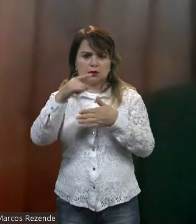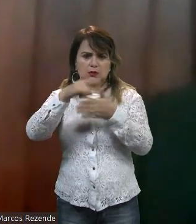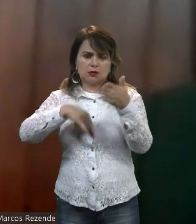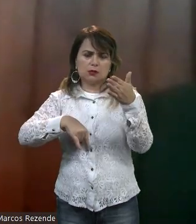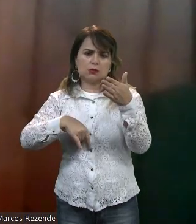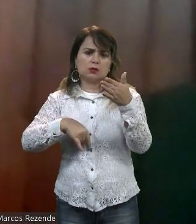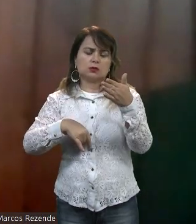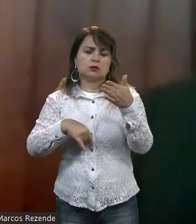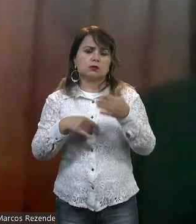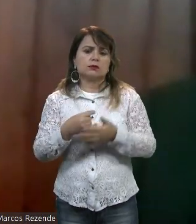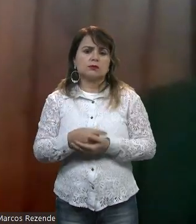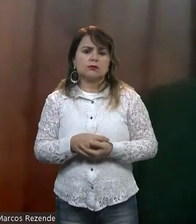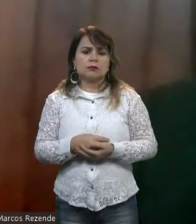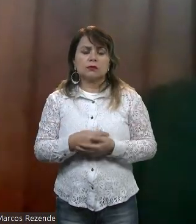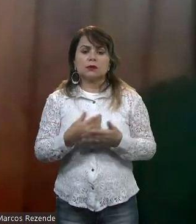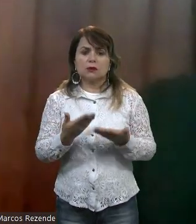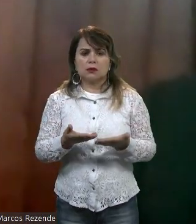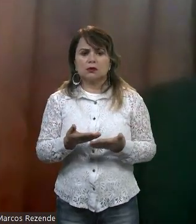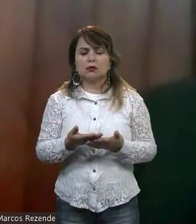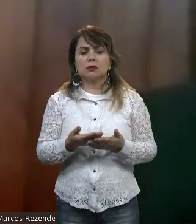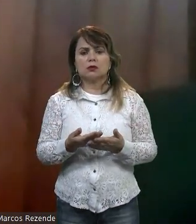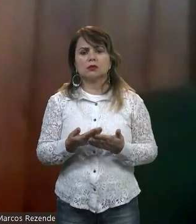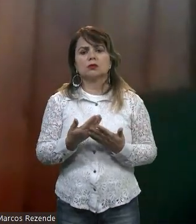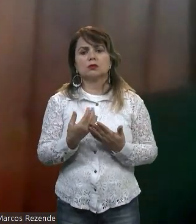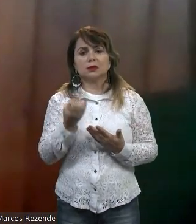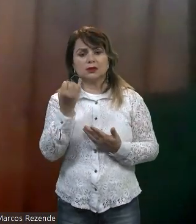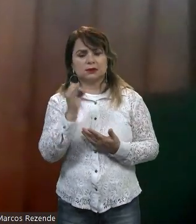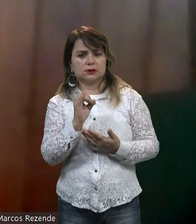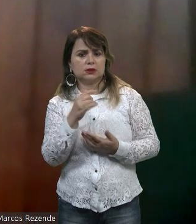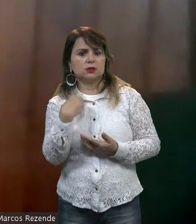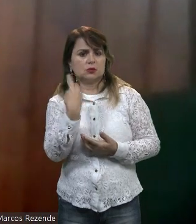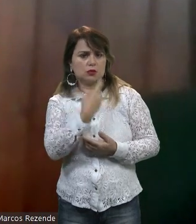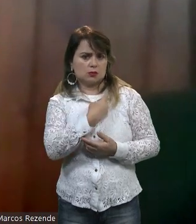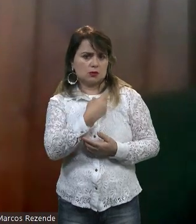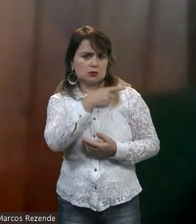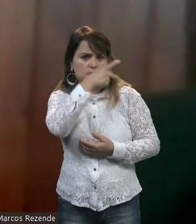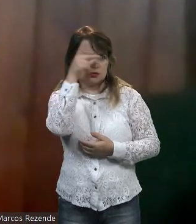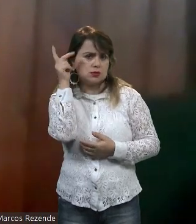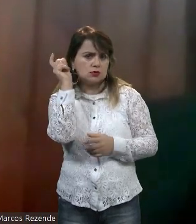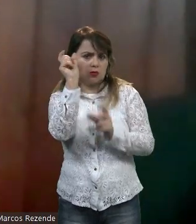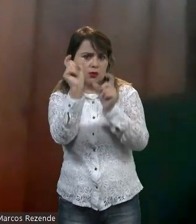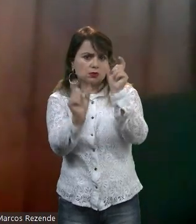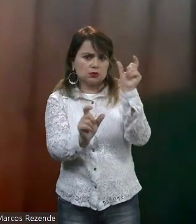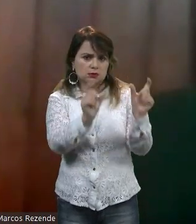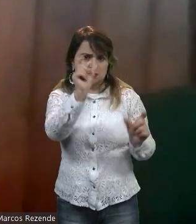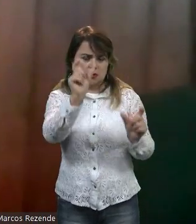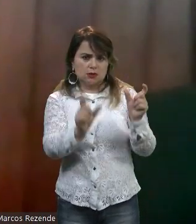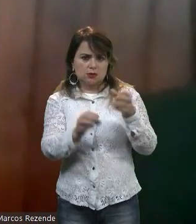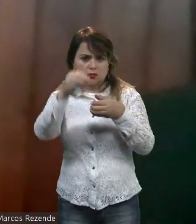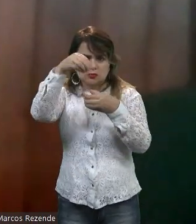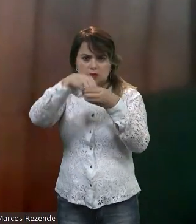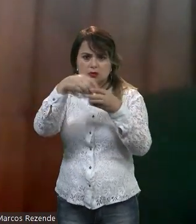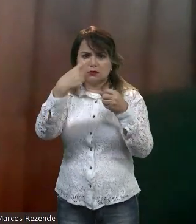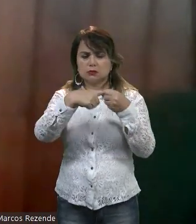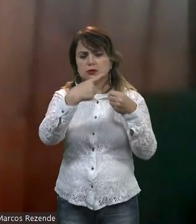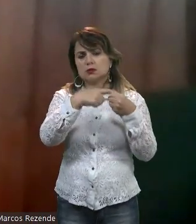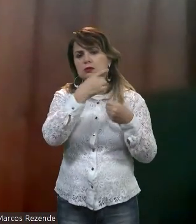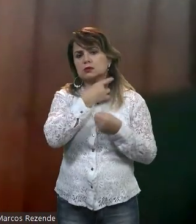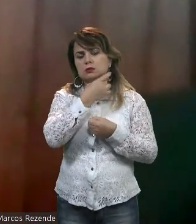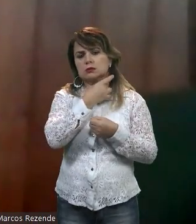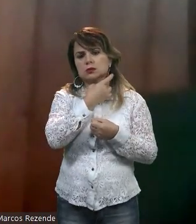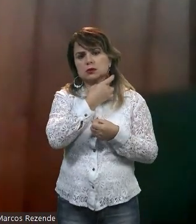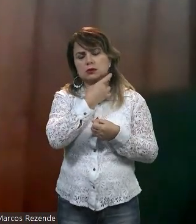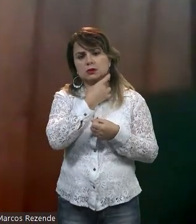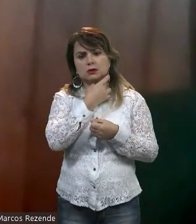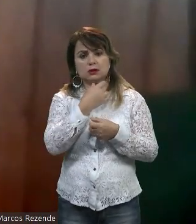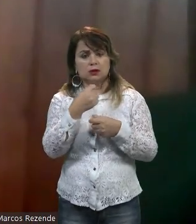da Prestação de Serviço. Vejam bem, se nós, cidadãos marilhenses, como disse o vereador Damasceno e o disse bem,